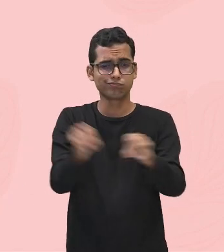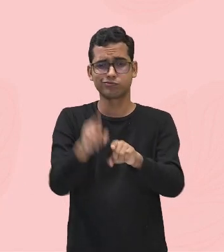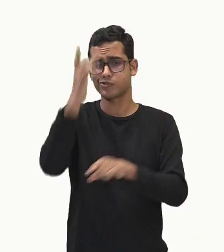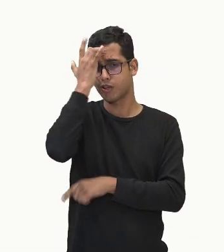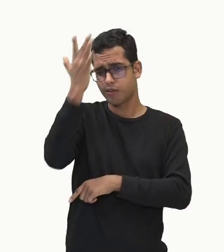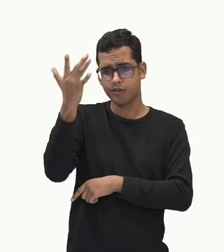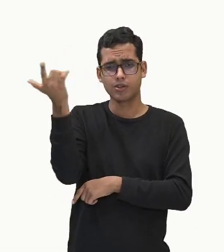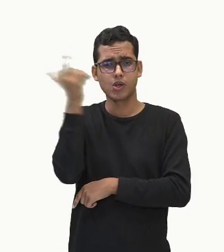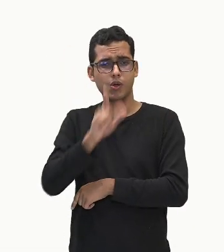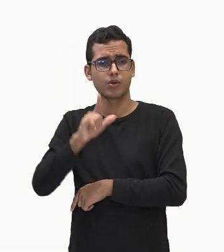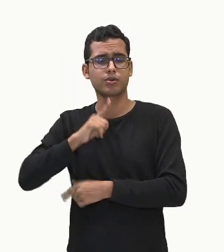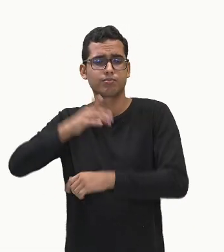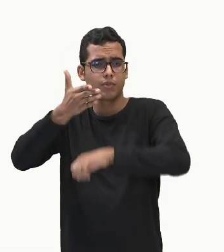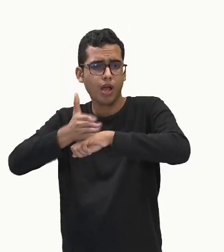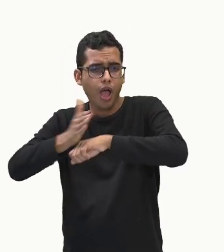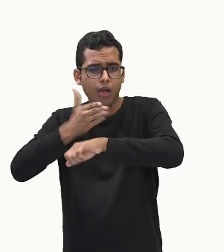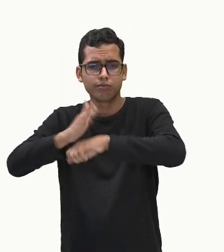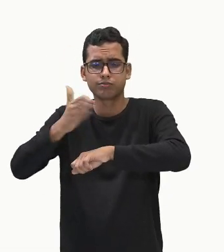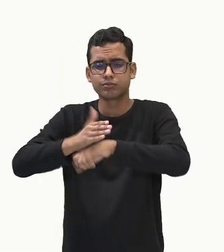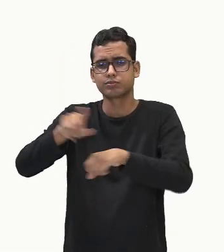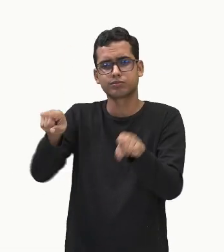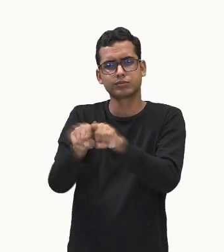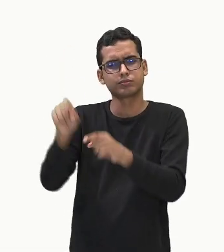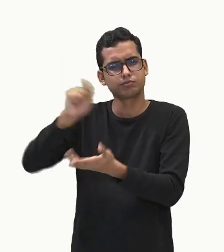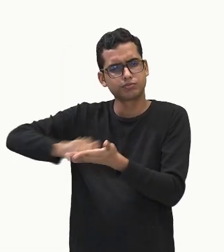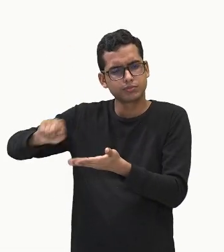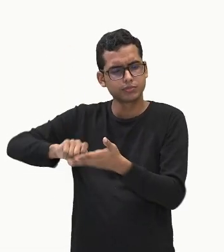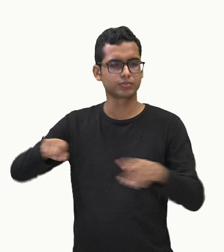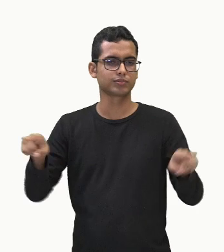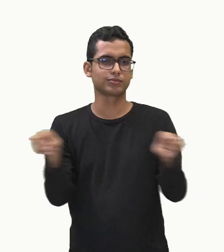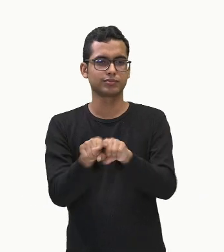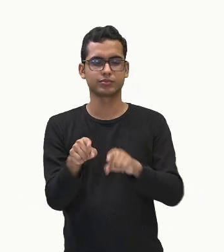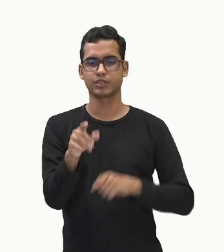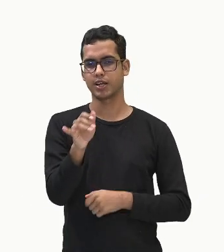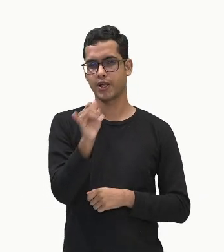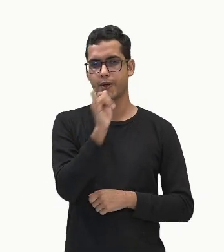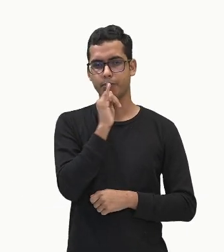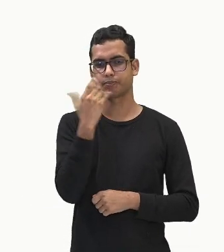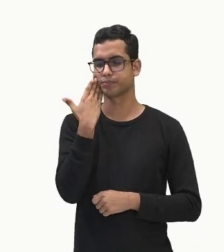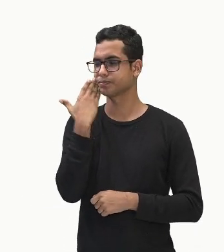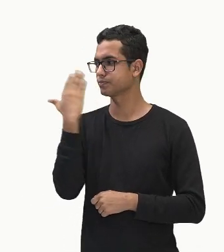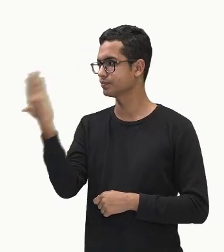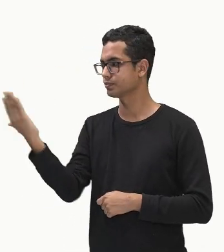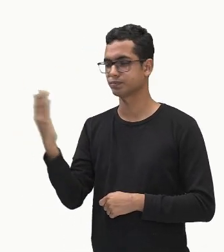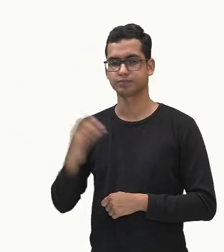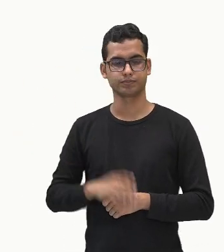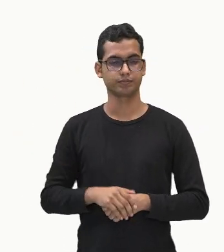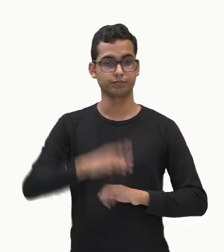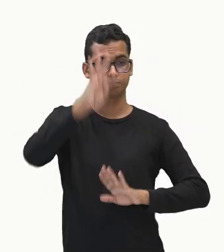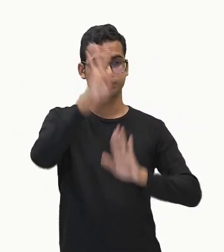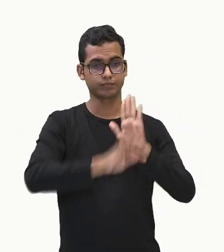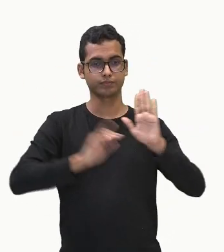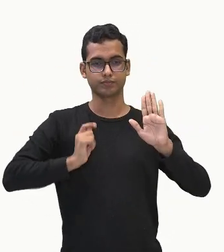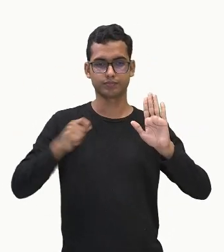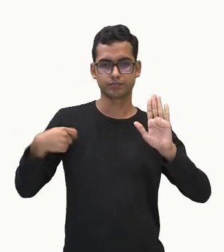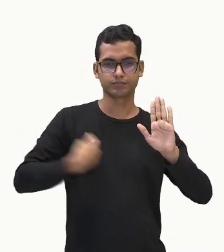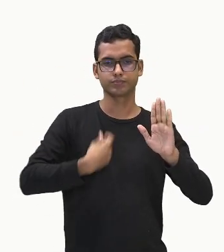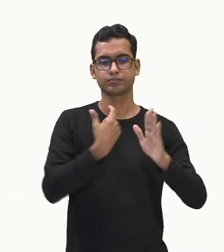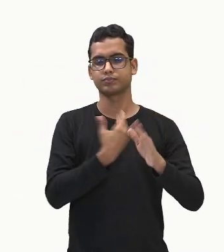praticar. E aí temos alguns exemplos. Por exemplo, Alice